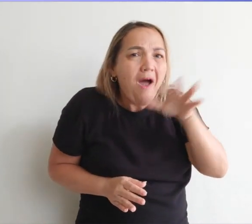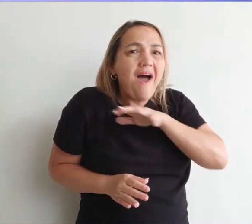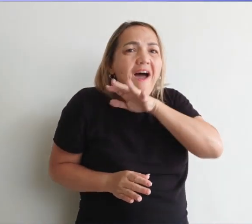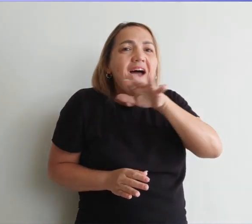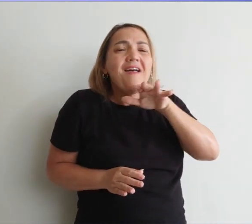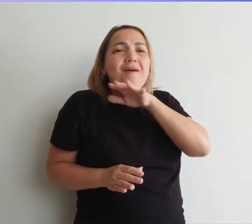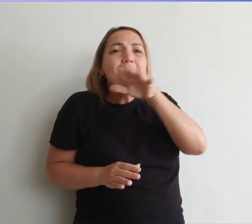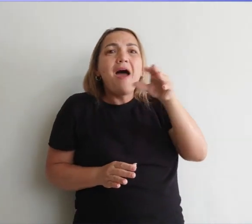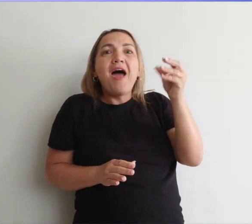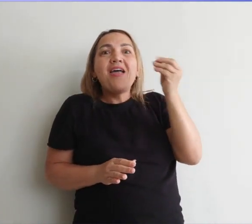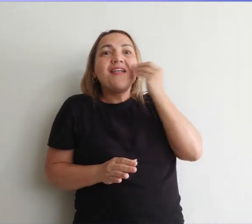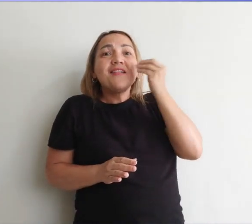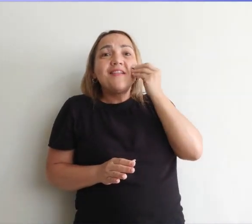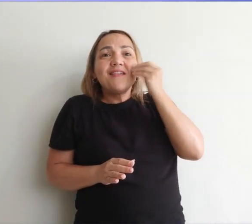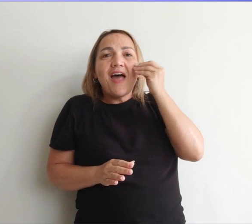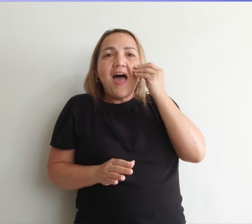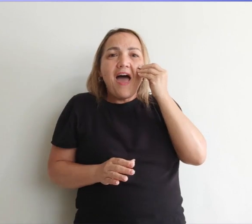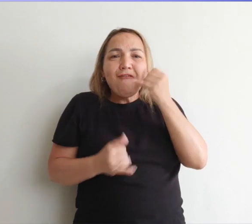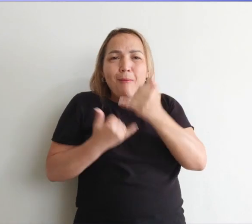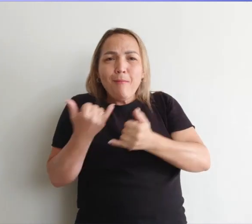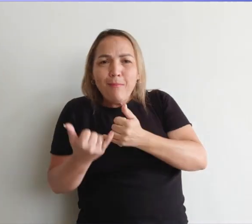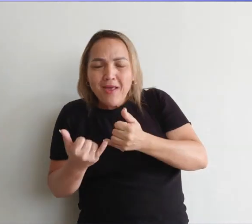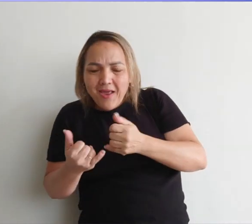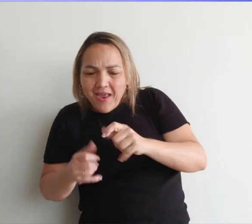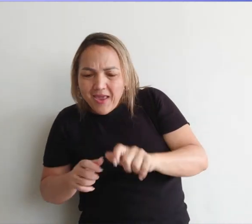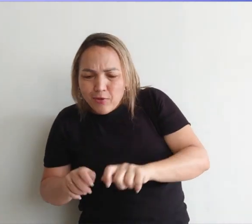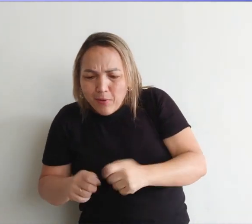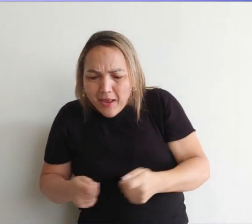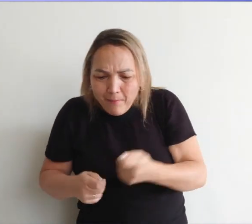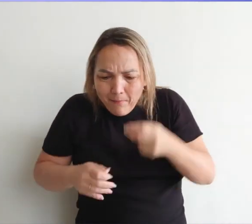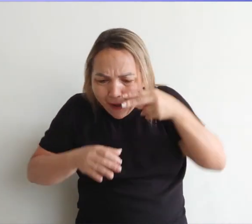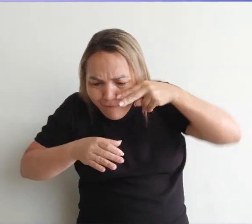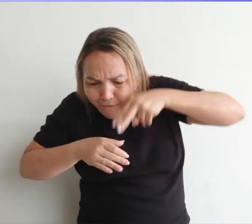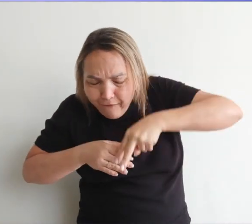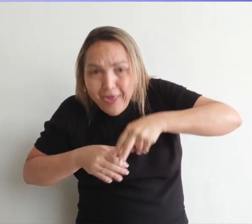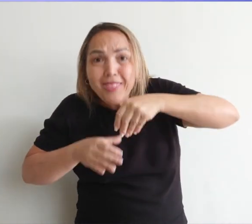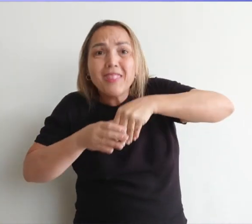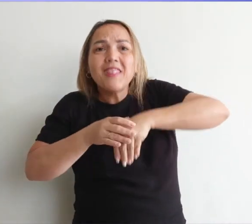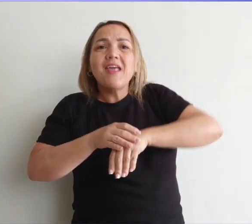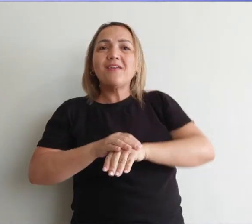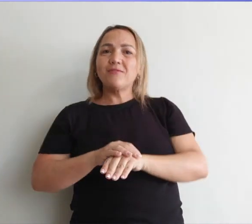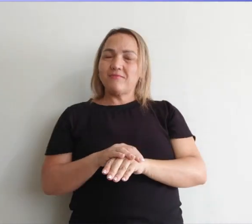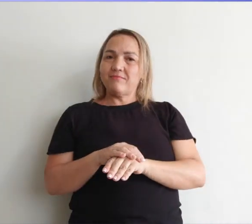animais, tentava quebrar os brinquedos para saber o que tinha dentro.